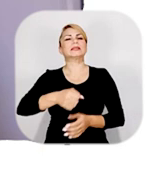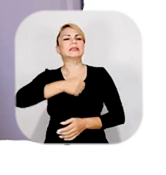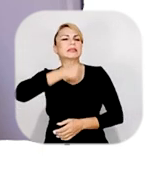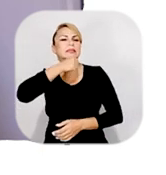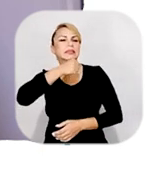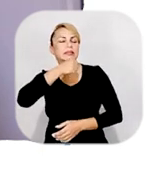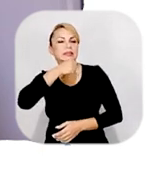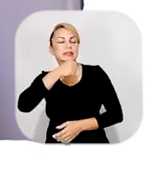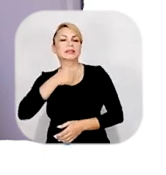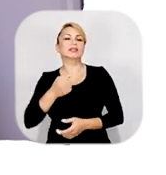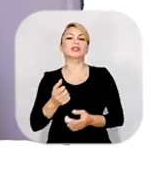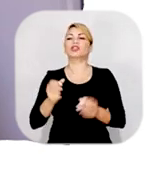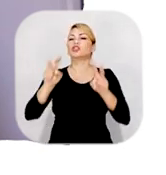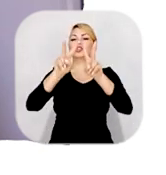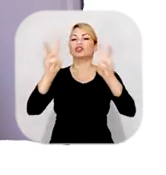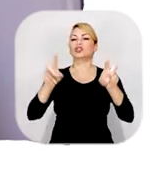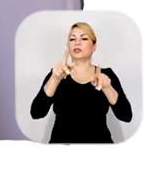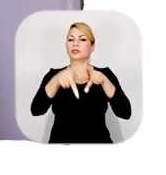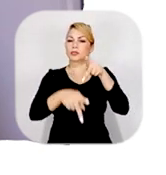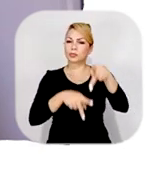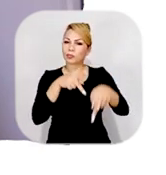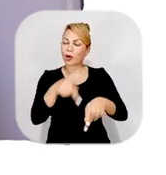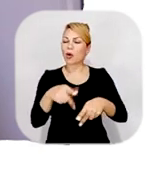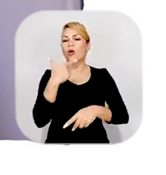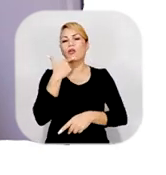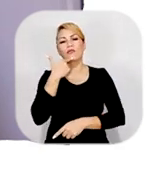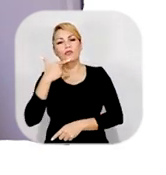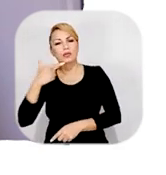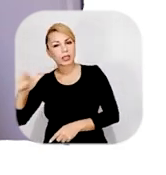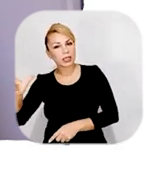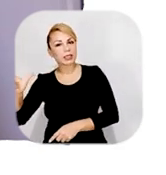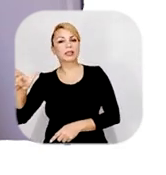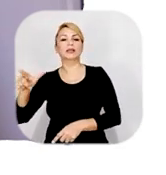povos cujas línguas eu estou estudando. E